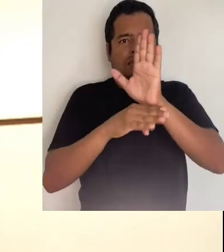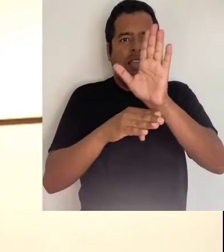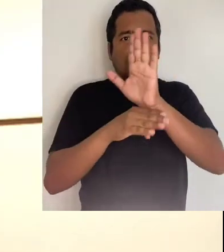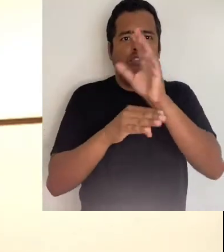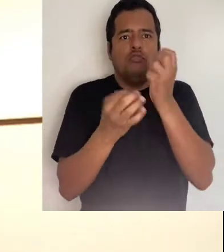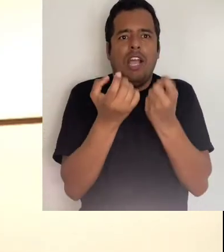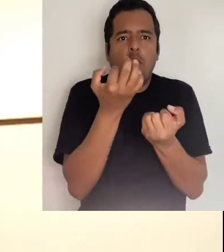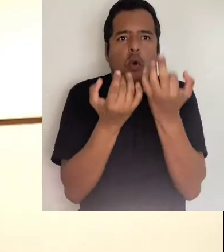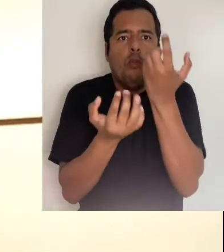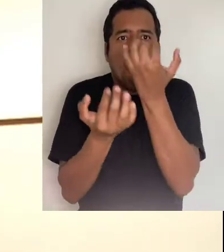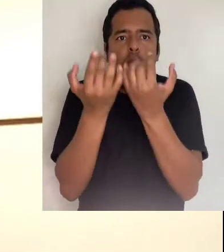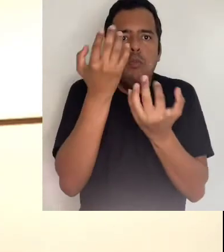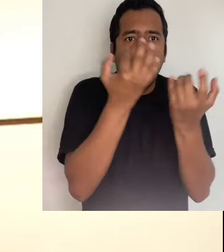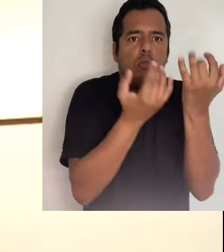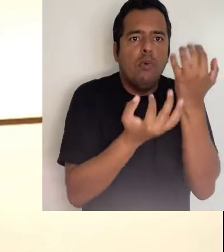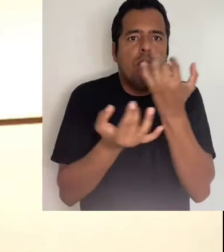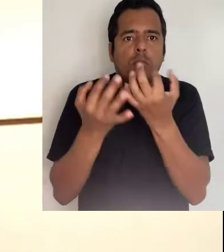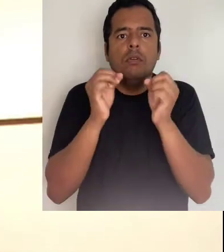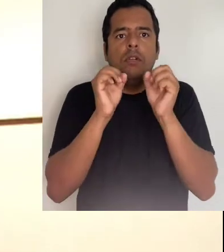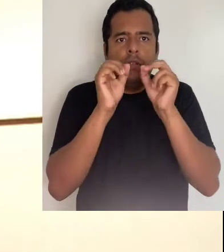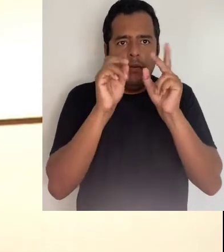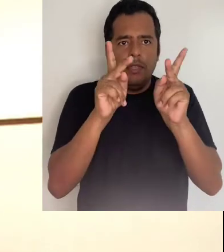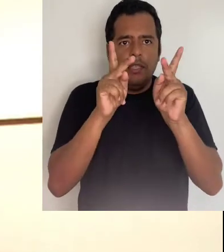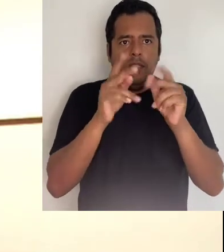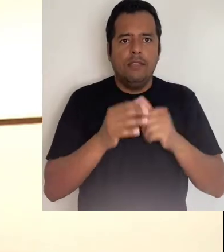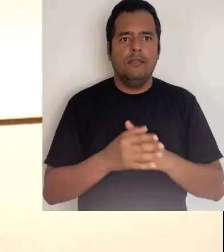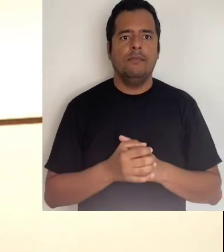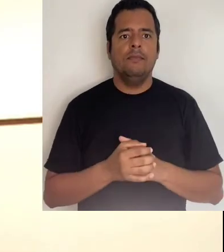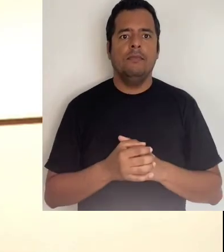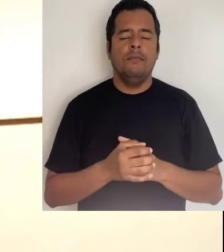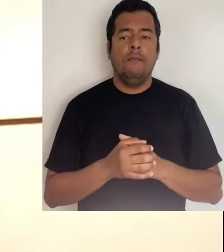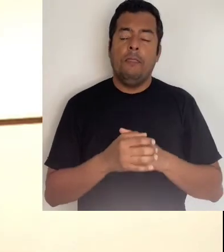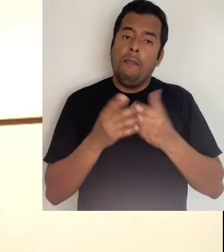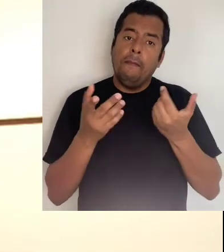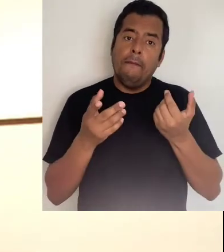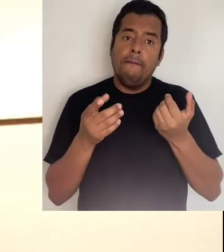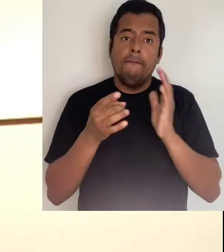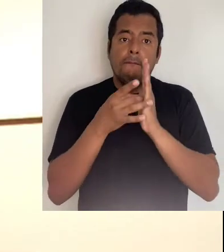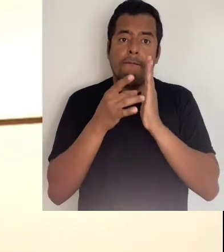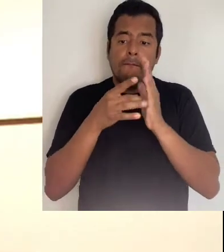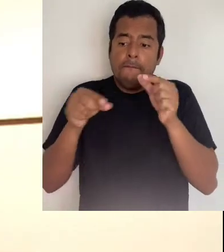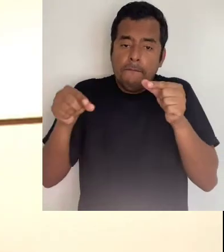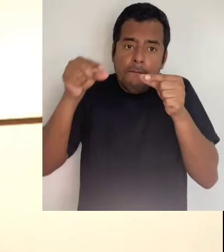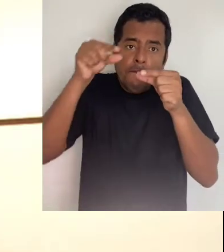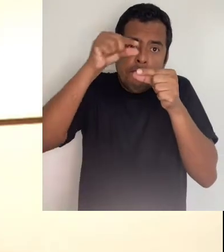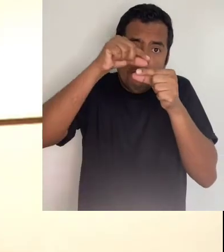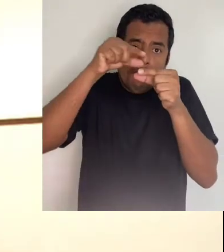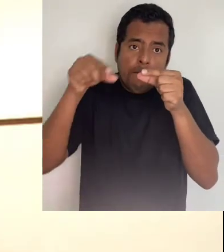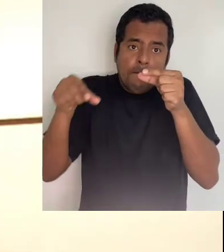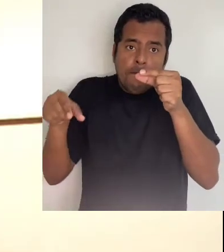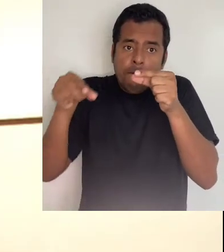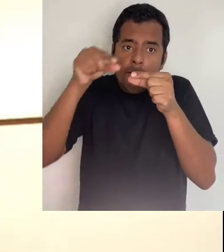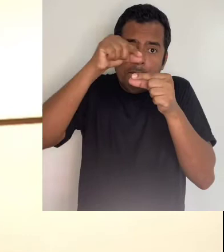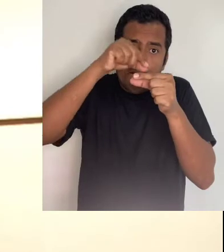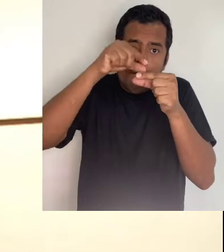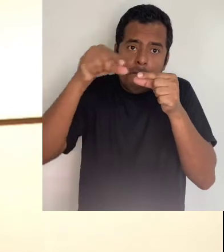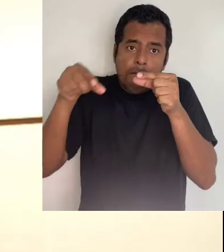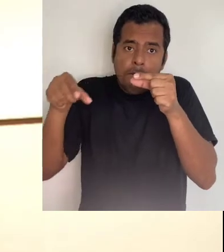aí justamente para ajudar nesse processo de ebulição, ok? Então, coloquei a pérola